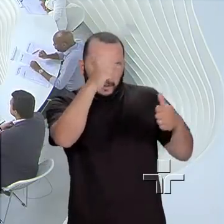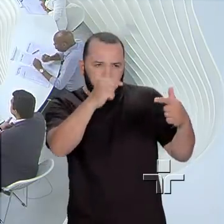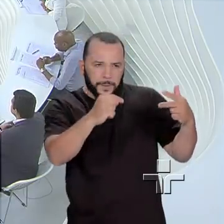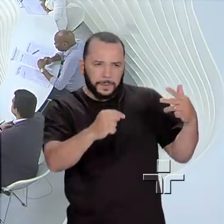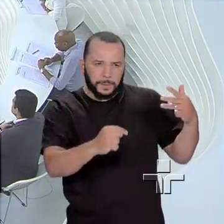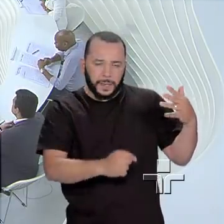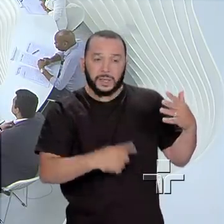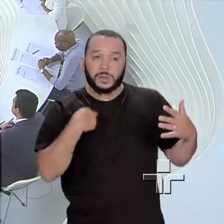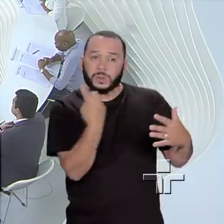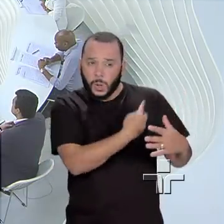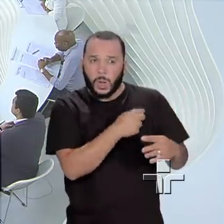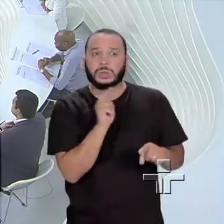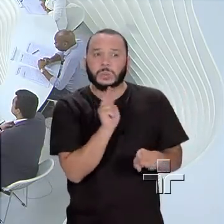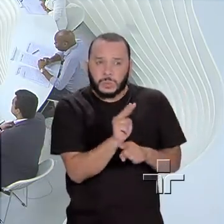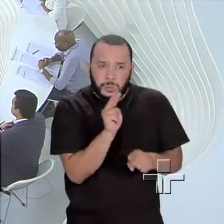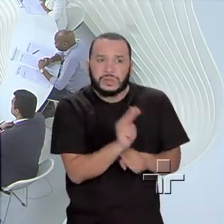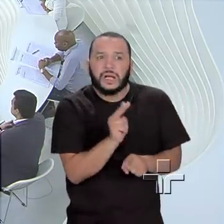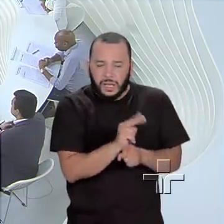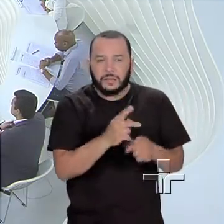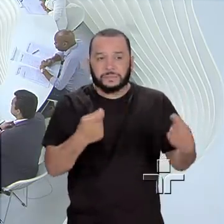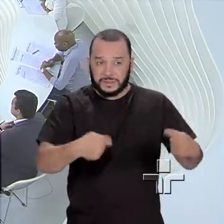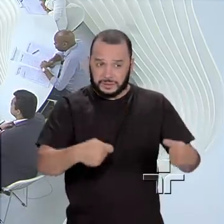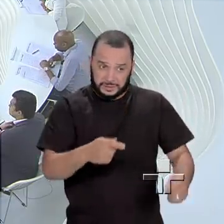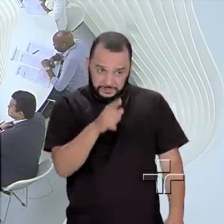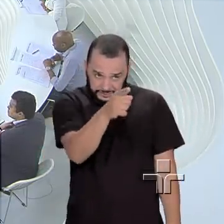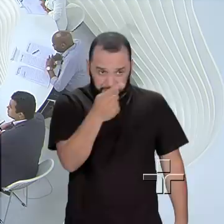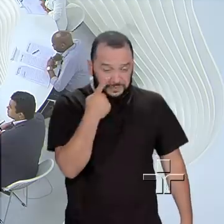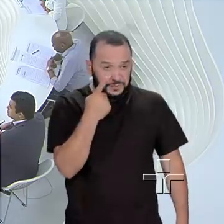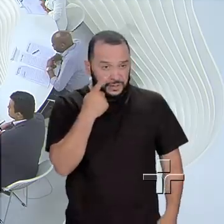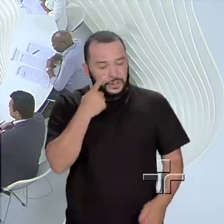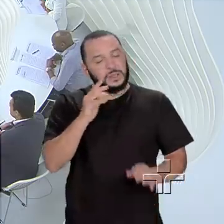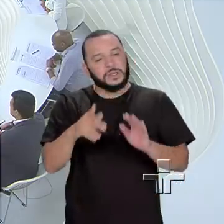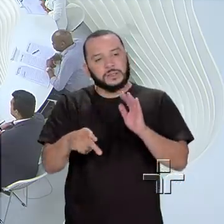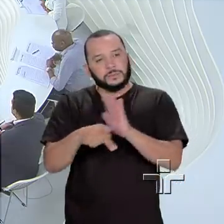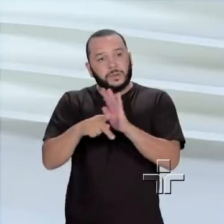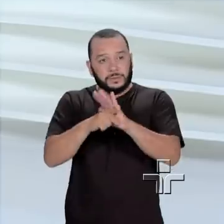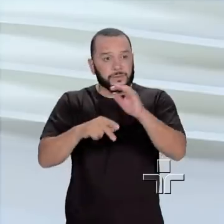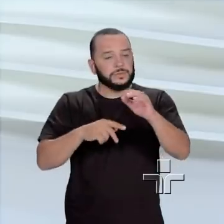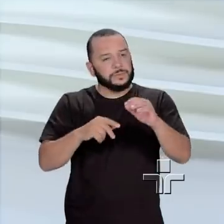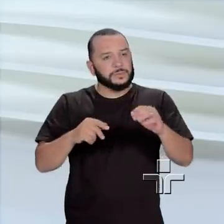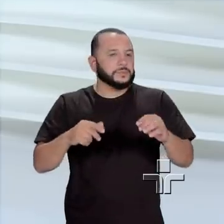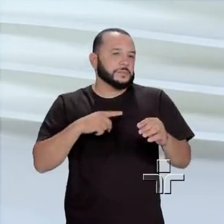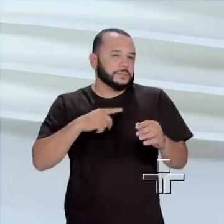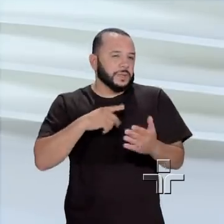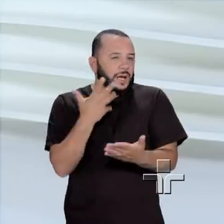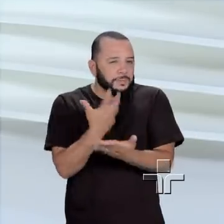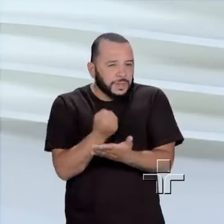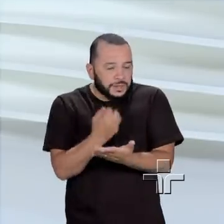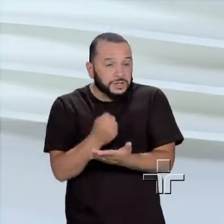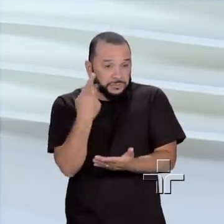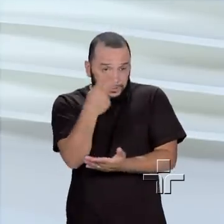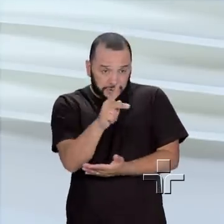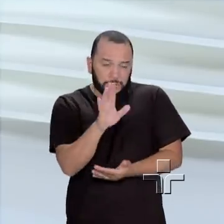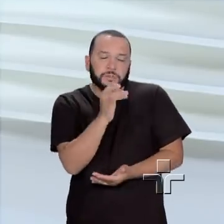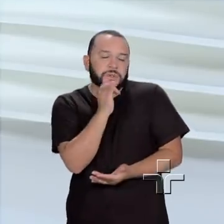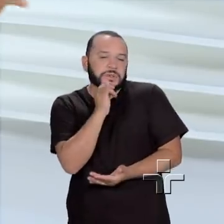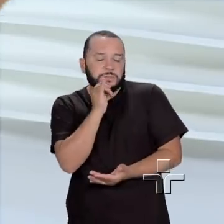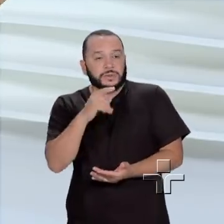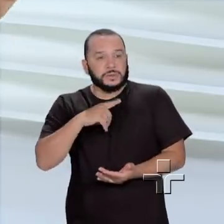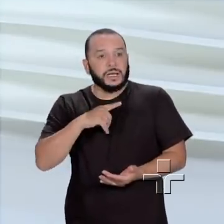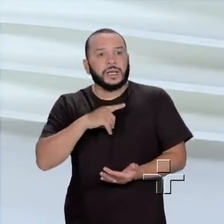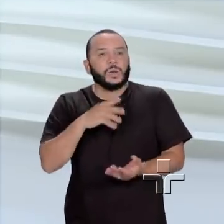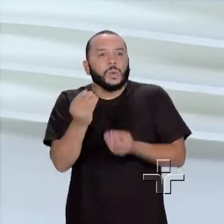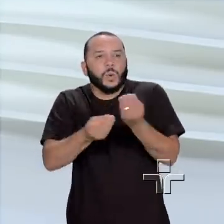fazer. E aí basta você procurar na sua máquina de busca e vai ser uma das 10 respostas da primeira página,